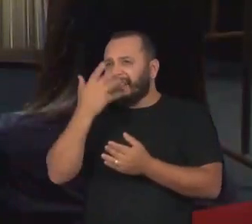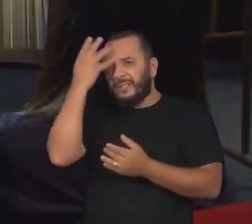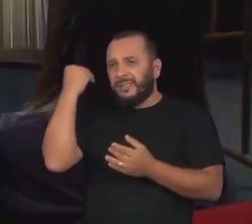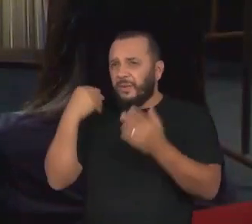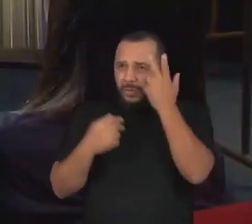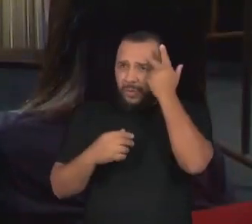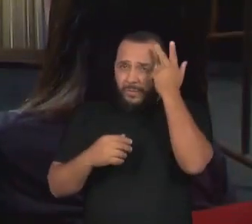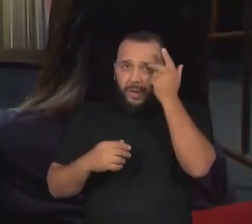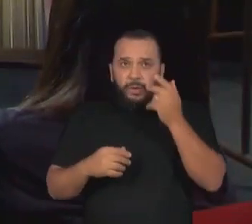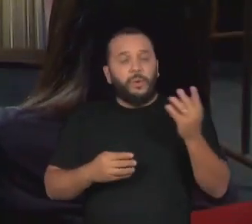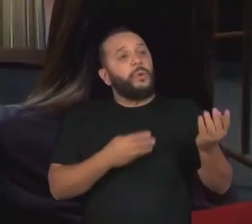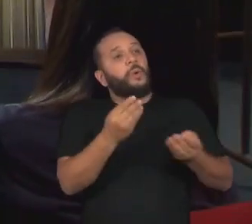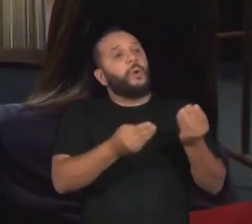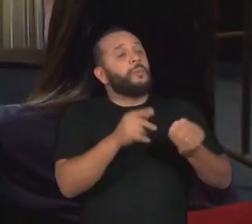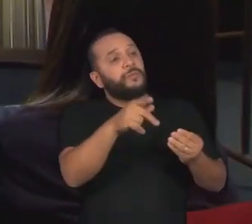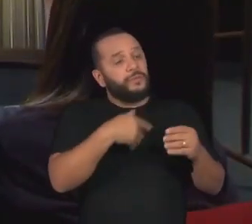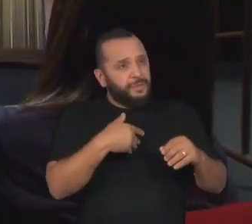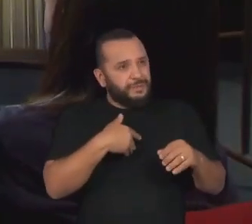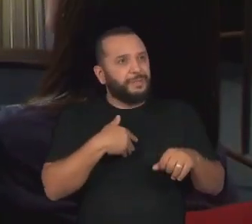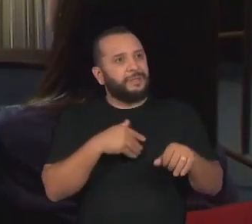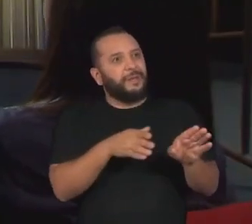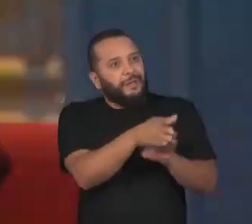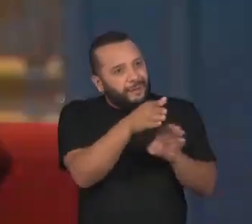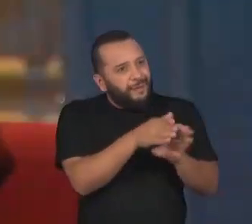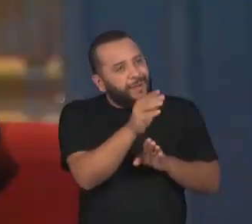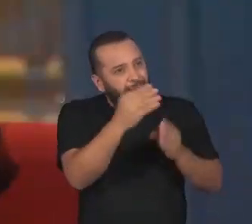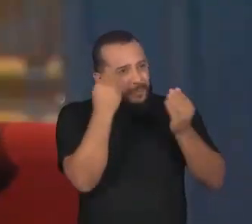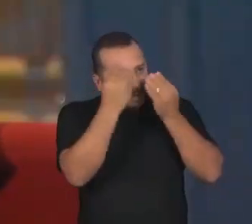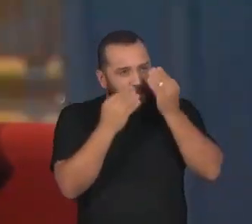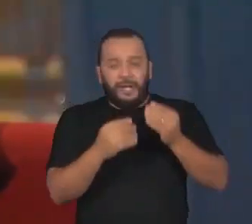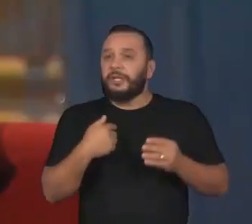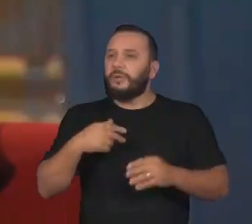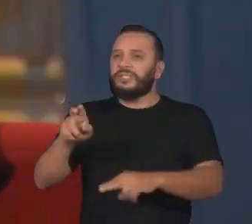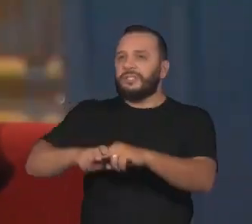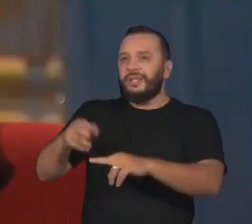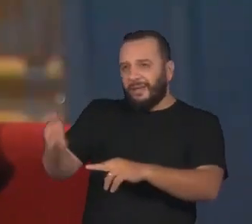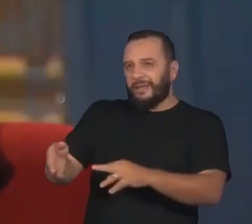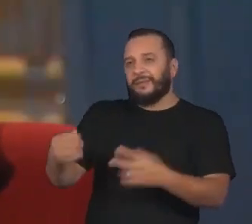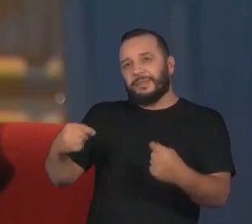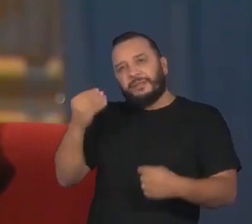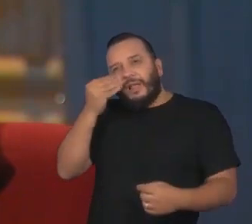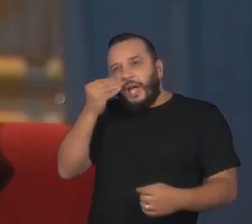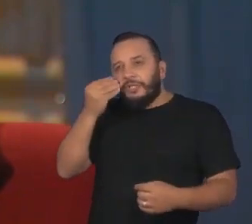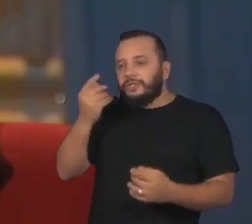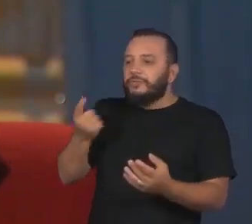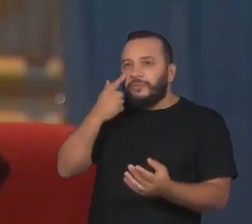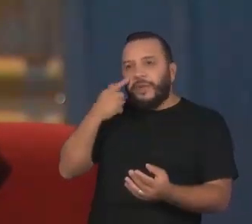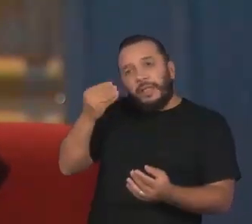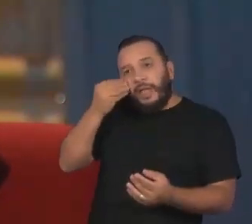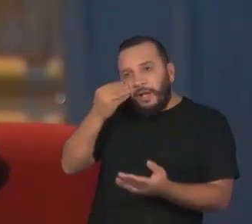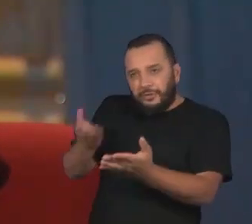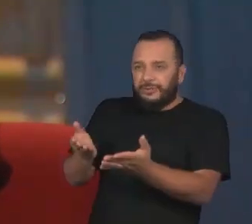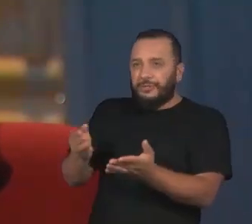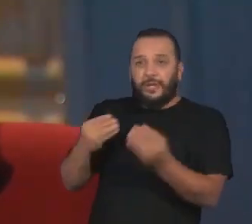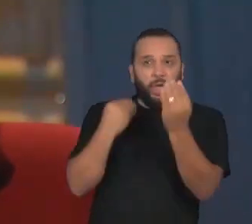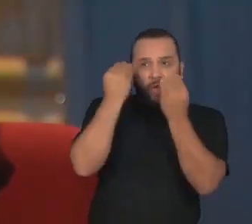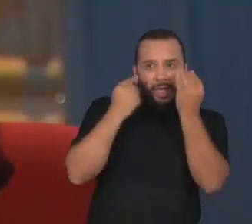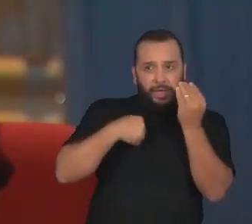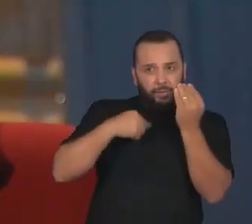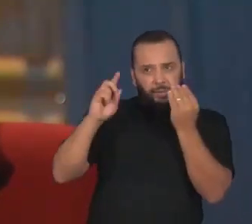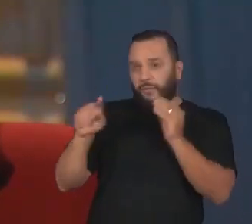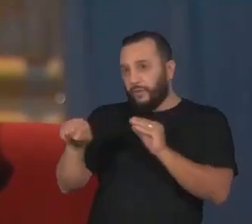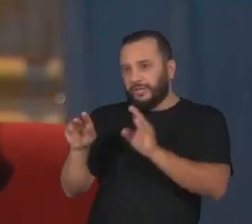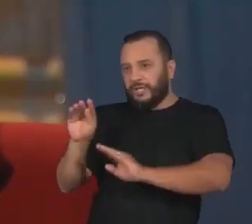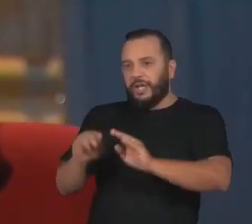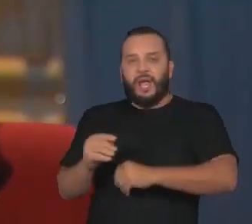convenceu ela a você maquiar Eu falei mãe senta aí que eu preciso de uma cobaia Hoje eu preciso maquiar alguém que não seja minha cara tá aí